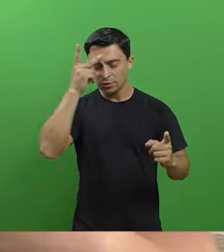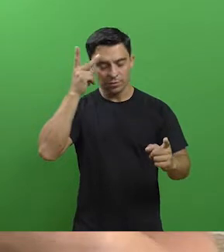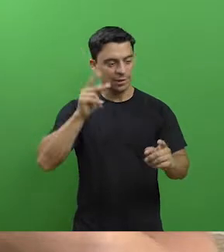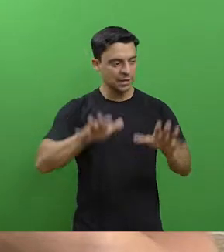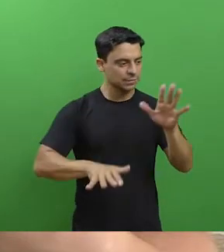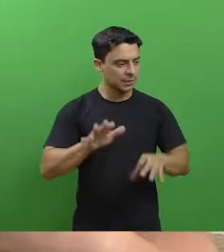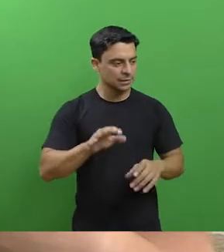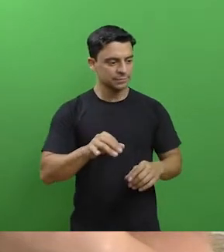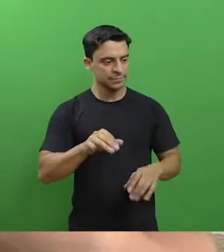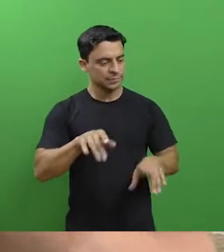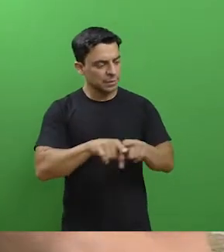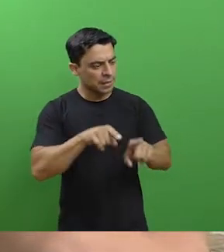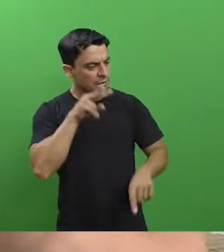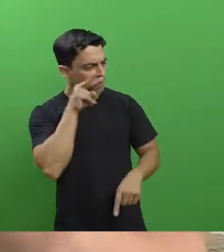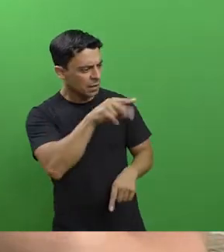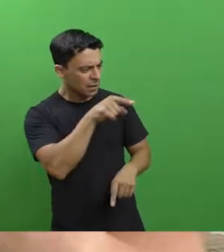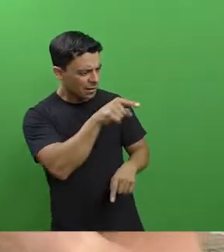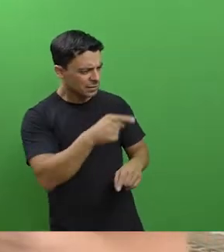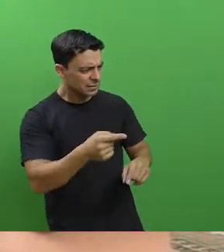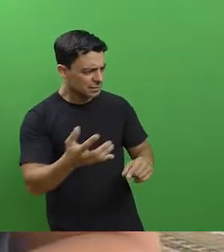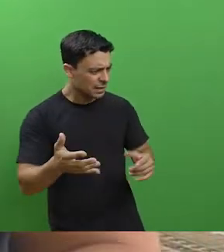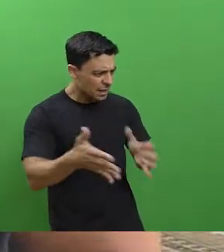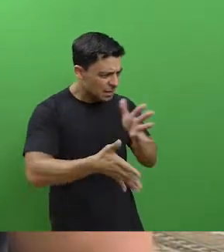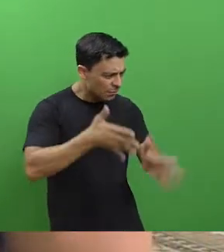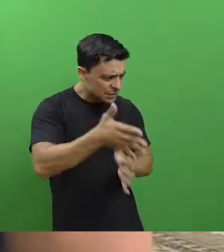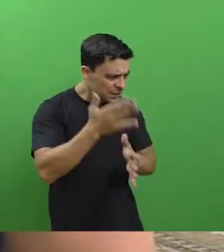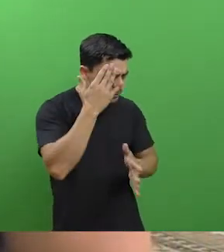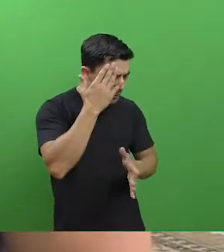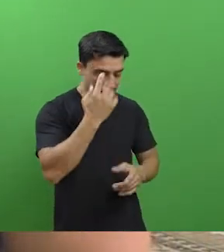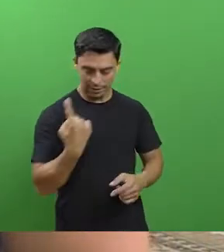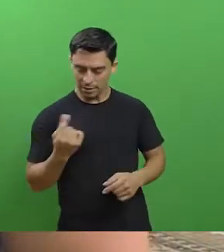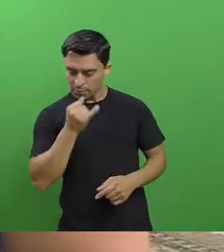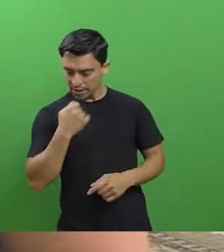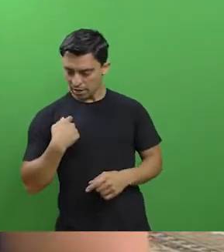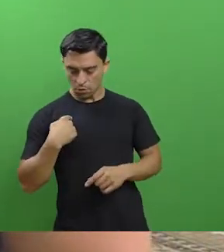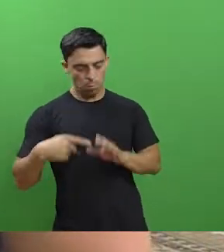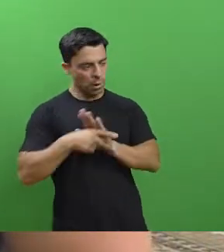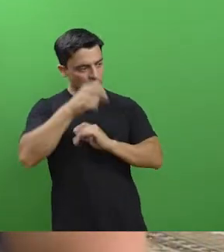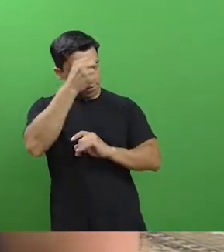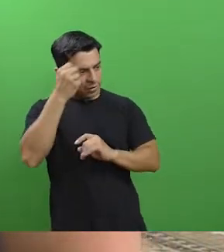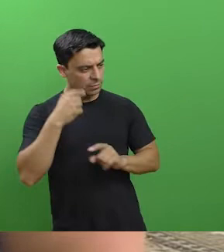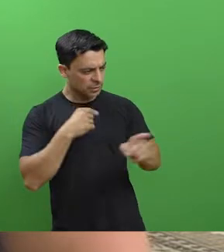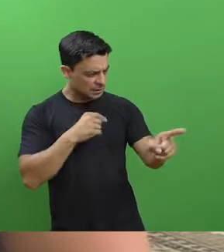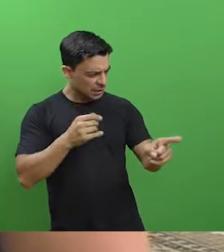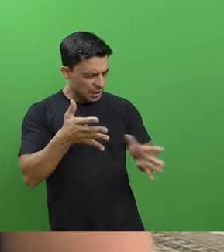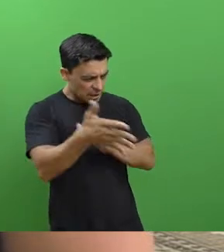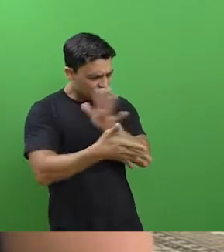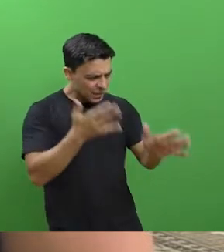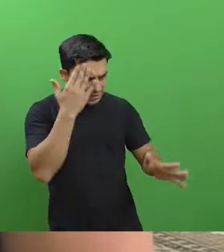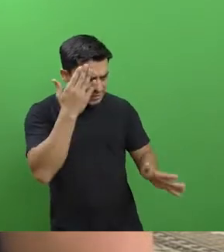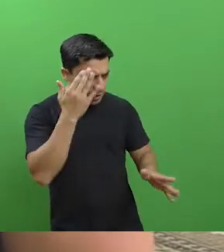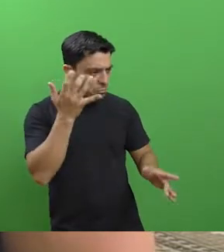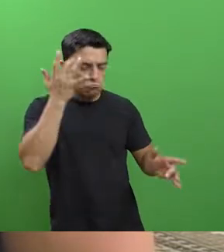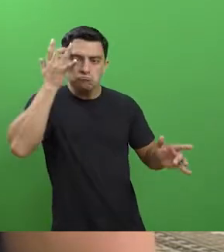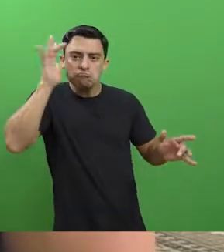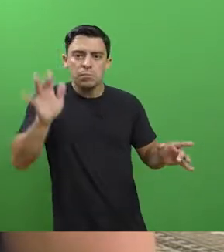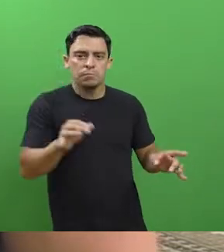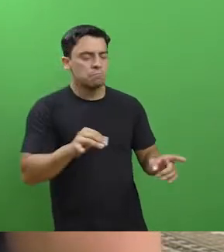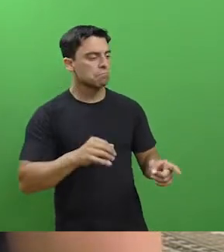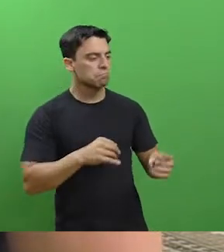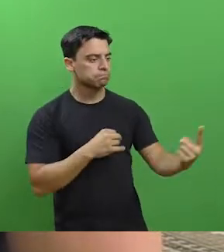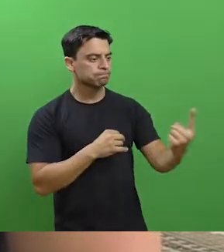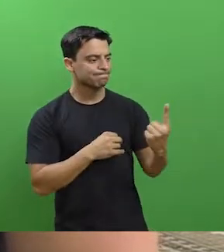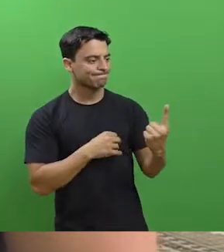pessoas que estão contratando não sabem língua de sinais, aí não tem como avaliar. Às vezes contrata uma pessoa que não sabe língua de sinais, pode acontecer.